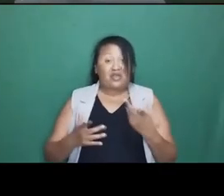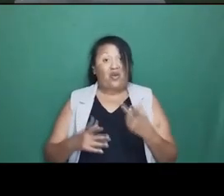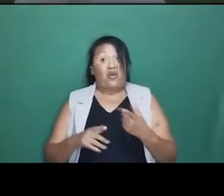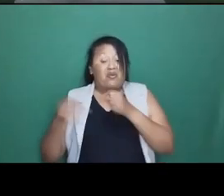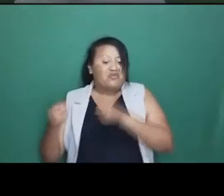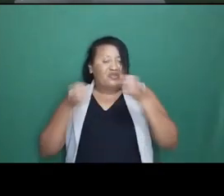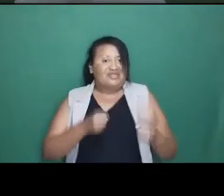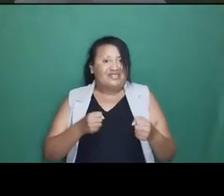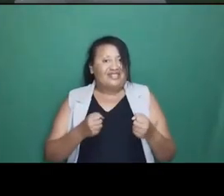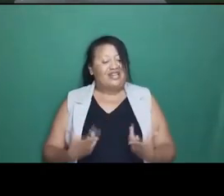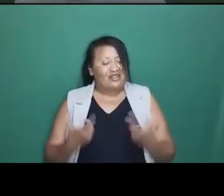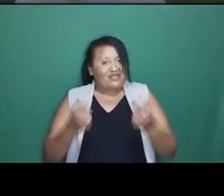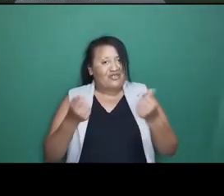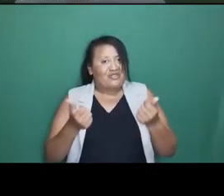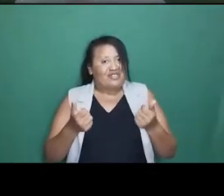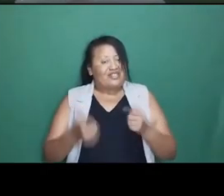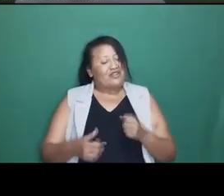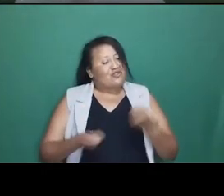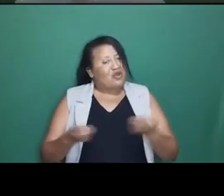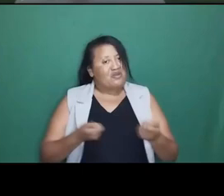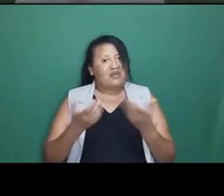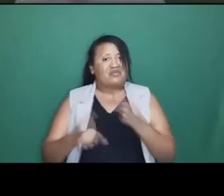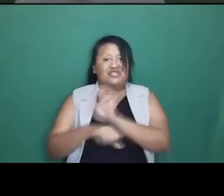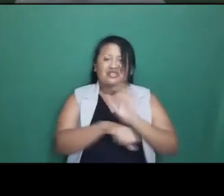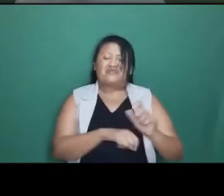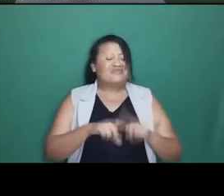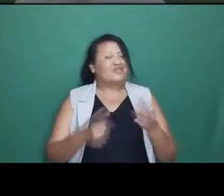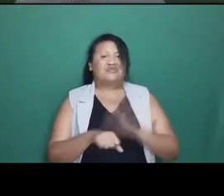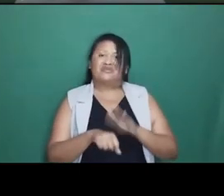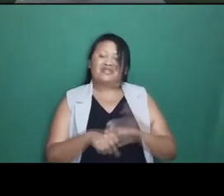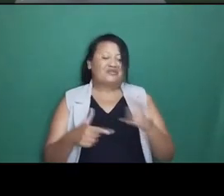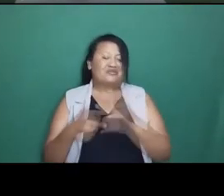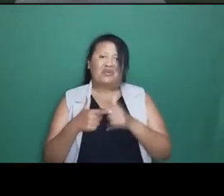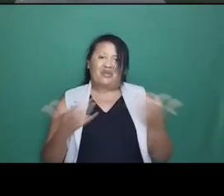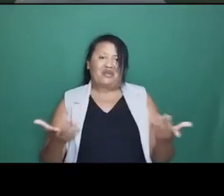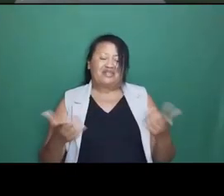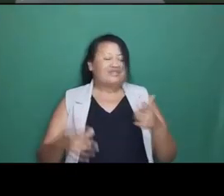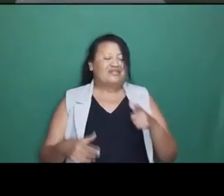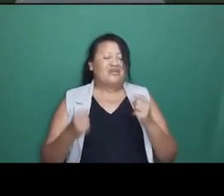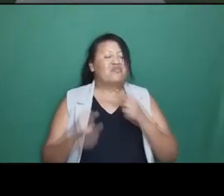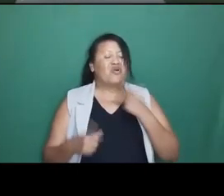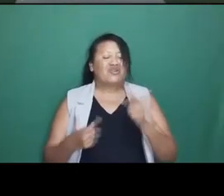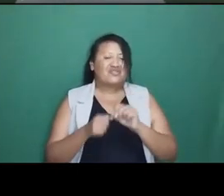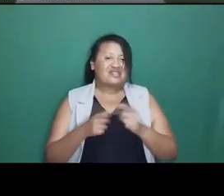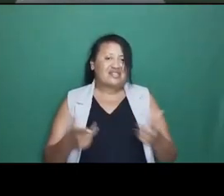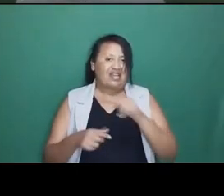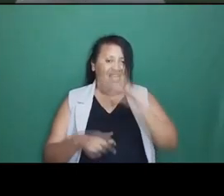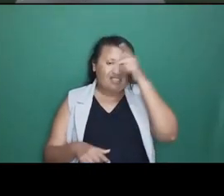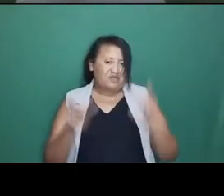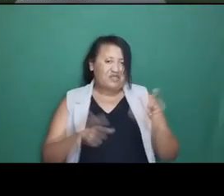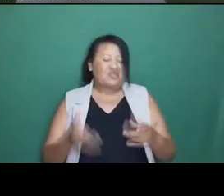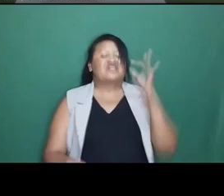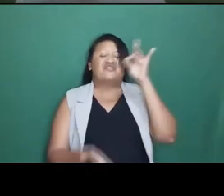dominam muitos status mas não estão numa situação que eles permita fazer das pessoas que dominam